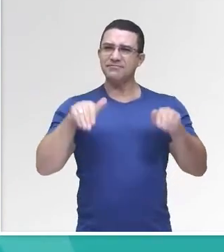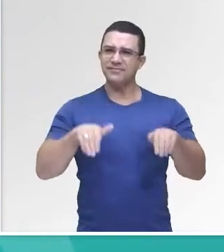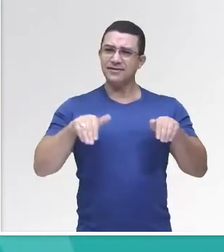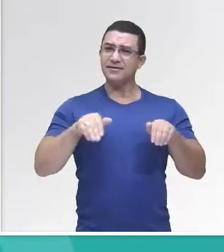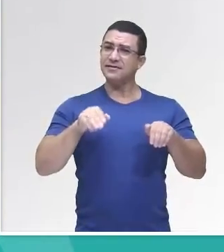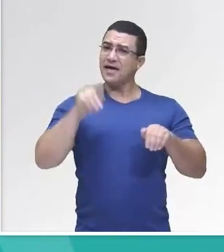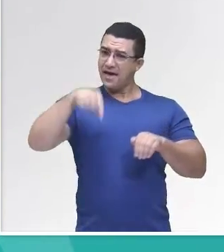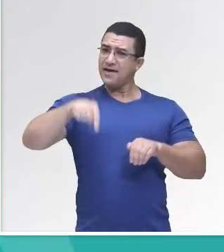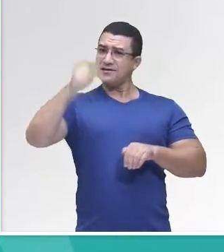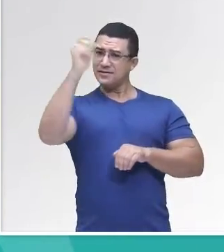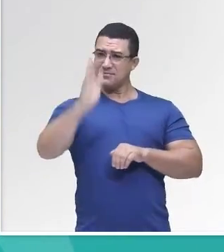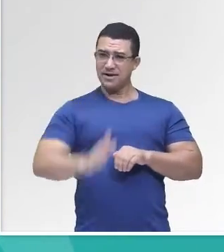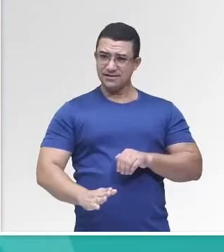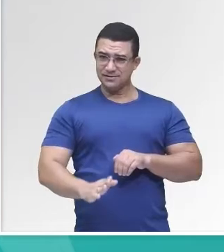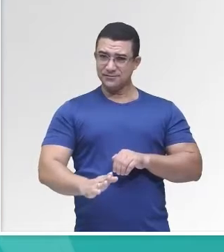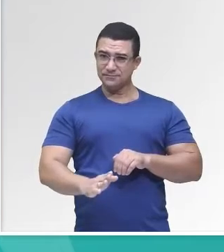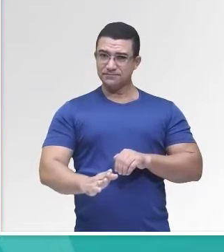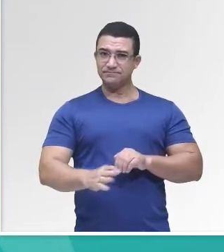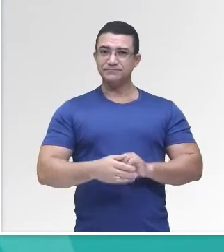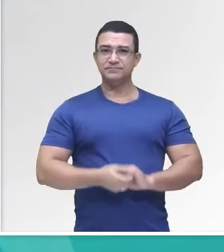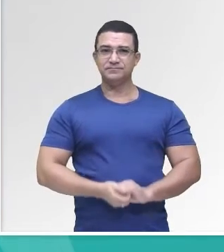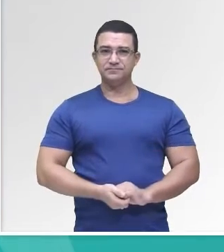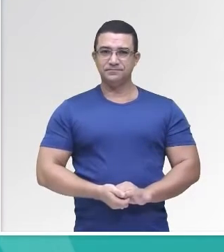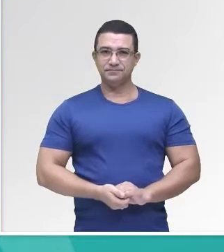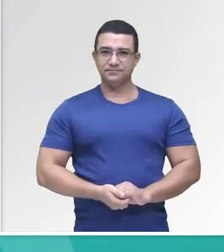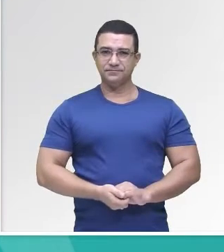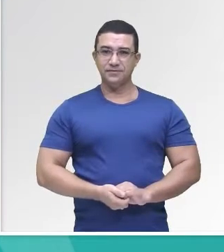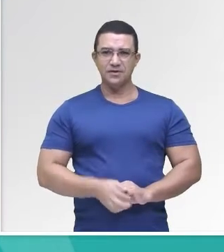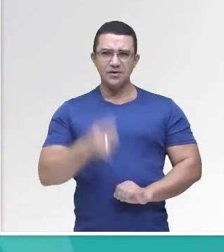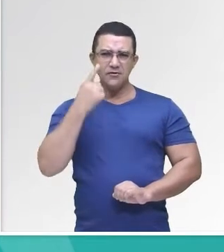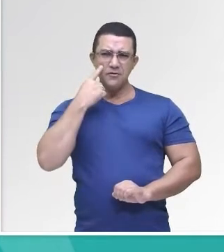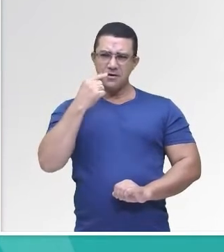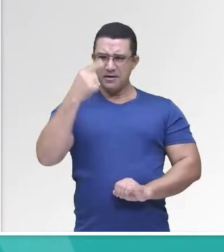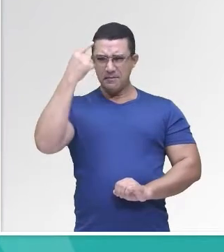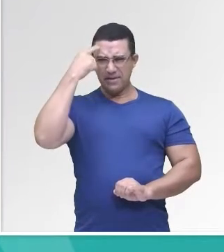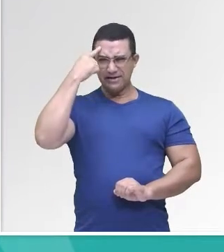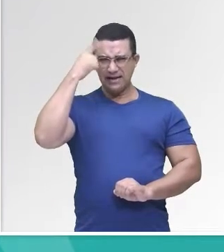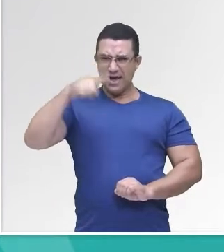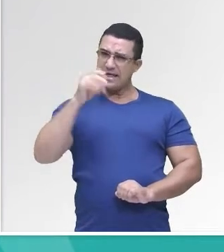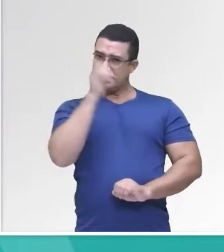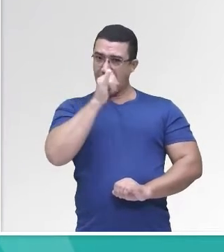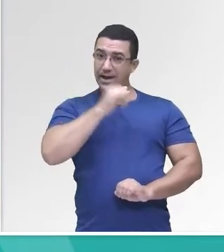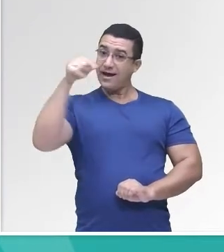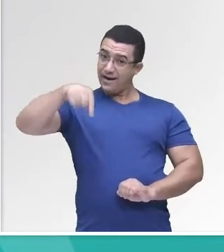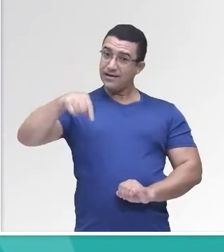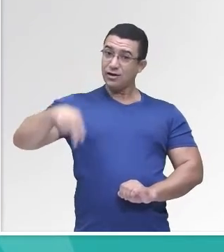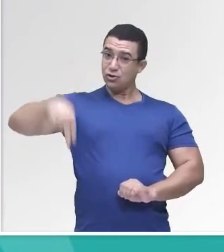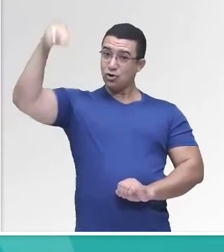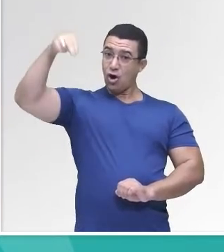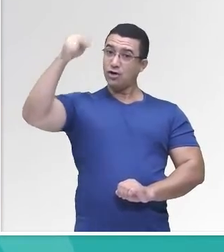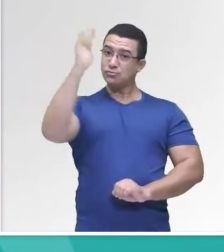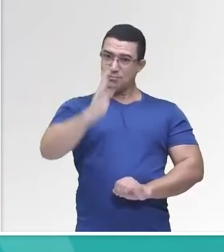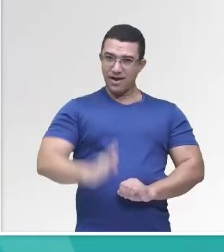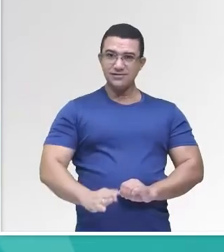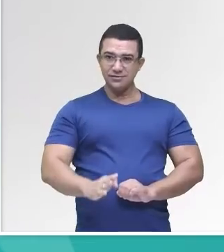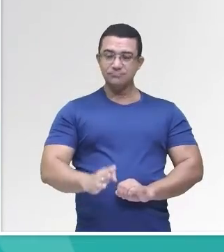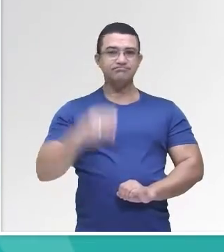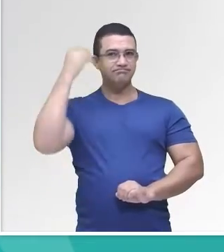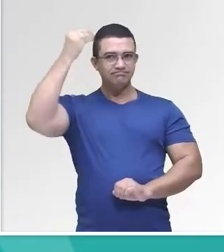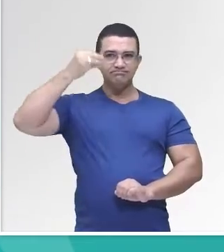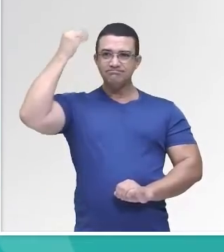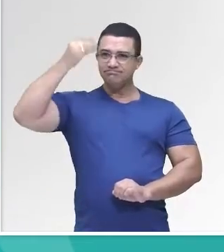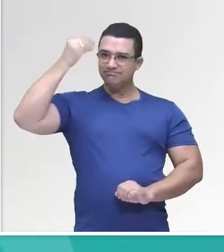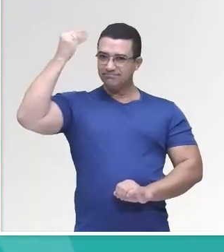centro-oeste brasileiro. Shhh, tá rolando uma ópera. Tá achando que é lá na Itália? É aqui no norte. Aqui no Brasil. Experiências dos